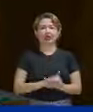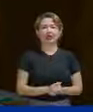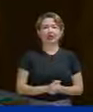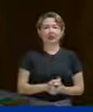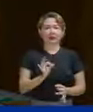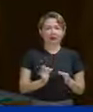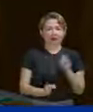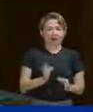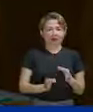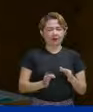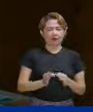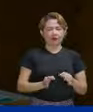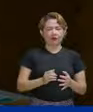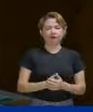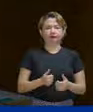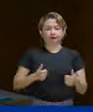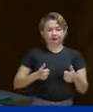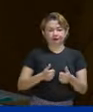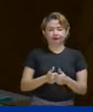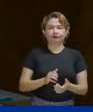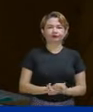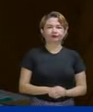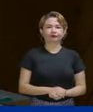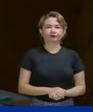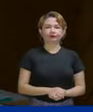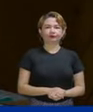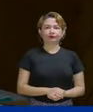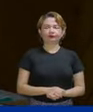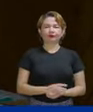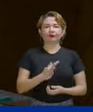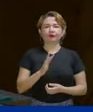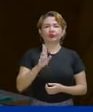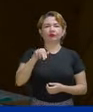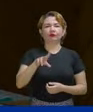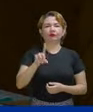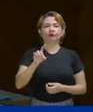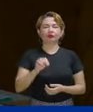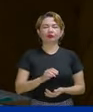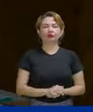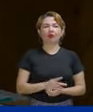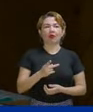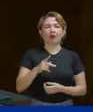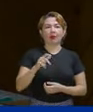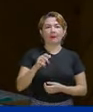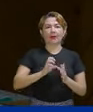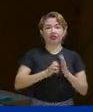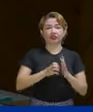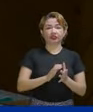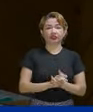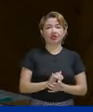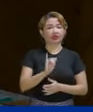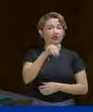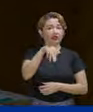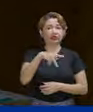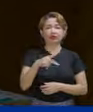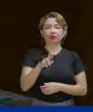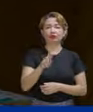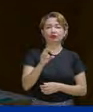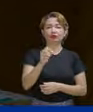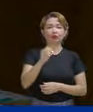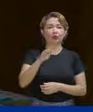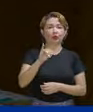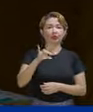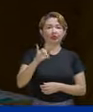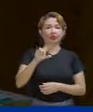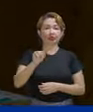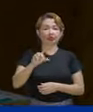julgados recentes que a má aplicação do fundo partidário é improbidade. Então, se nós dissermos para o advogado,